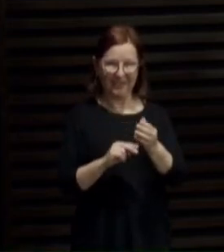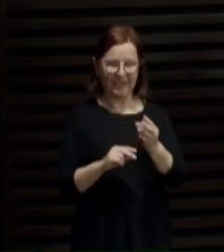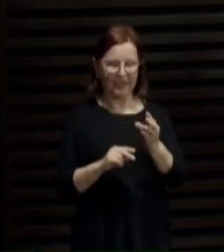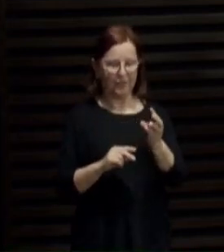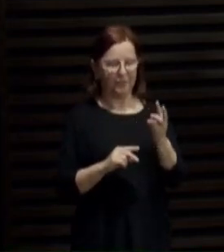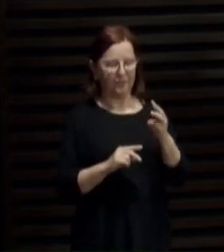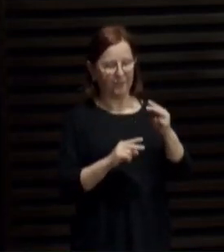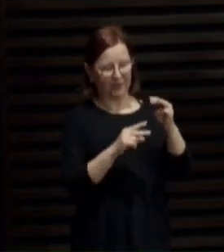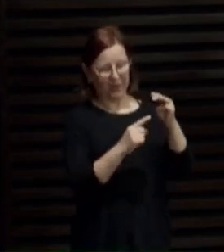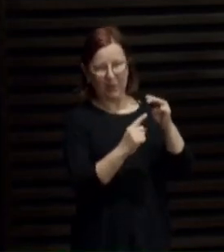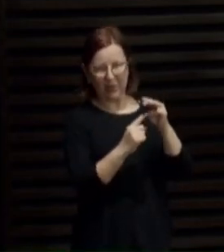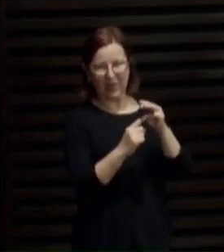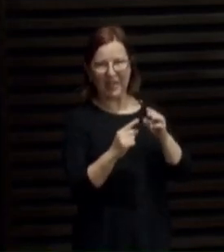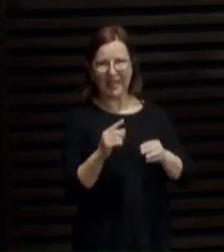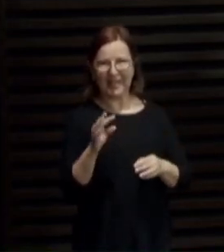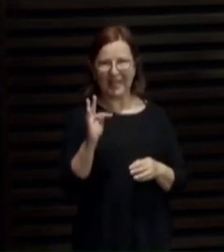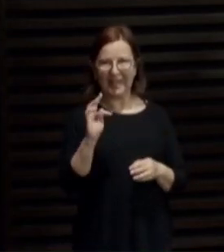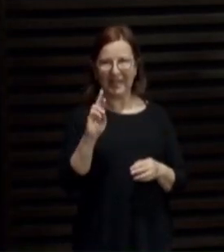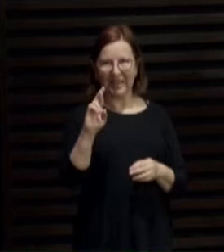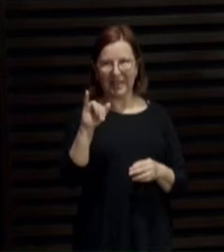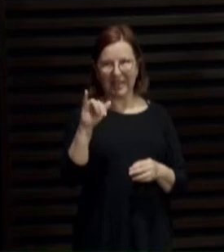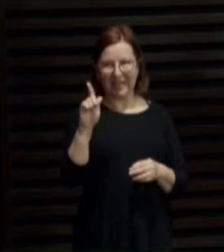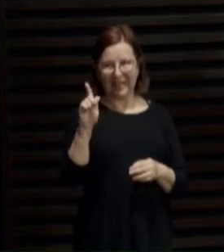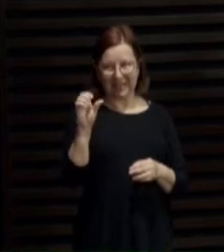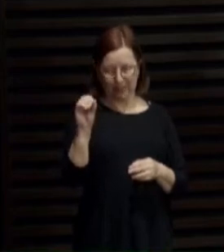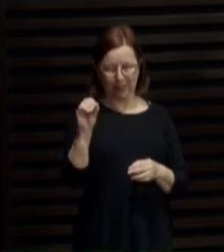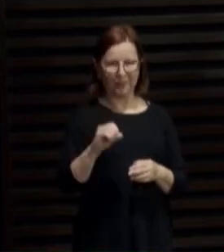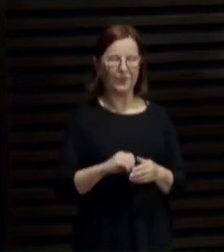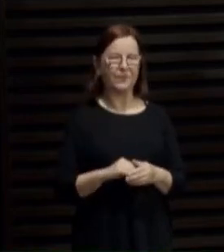Agora, Jesus disse que o